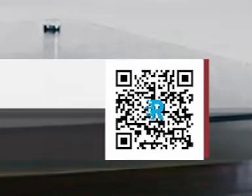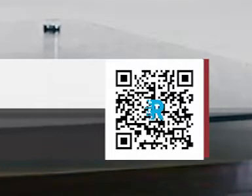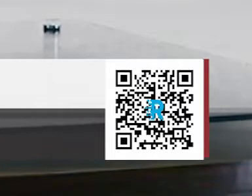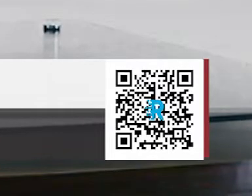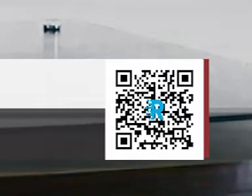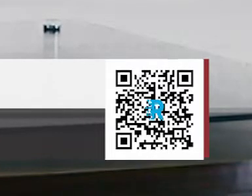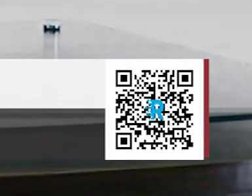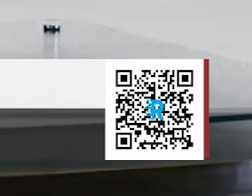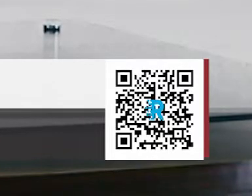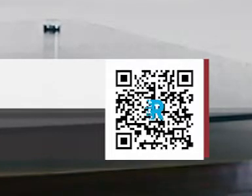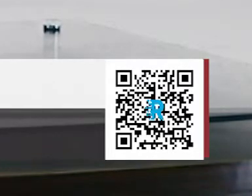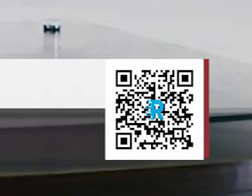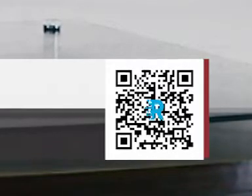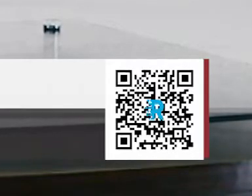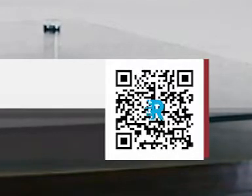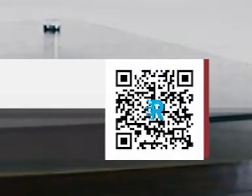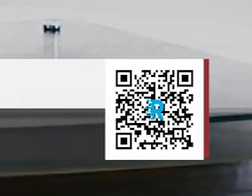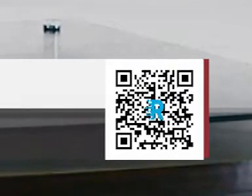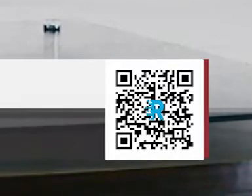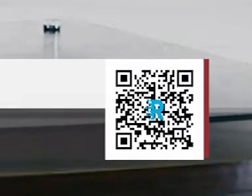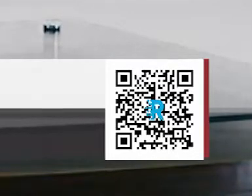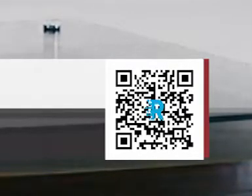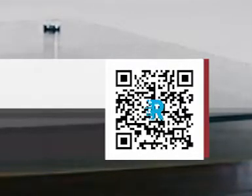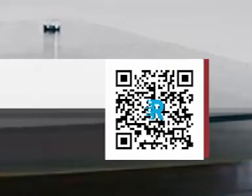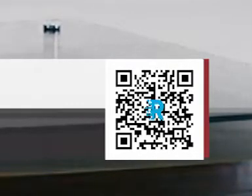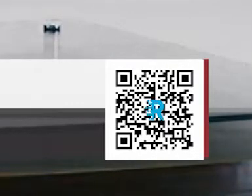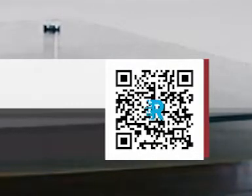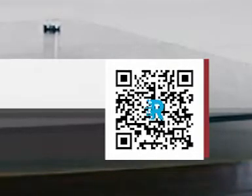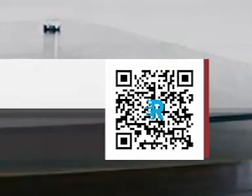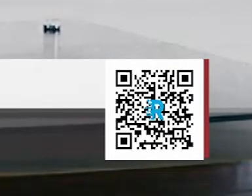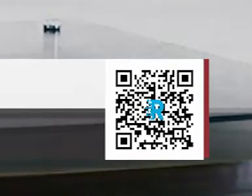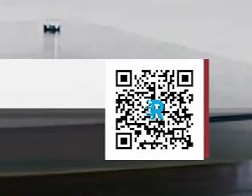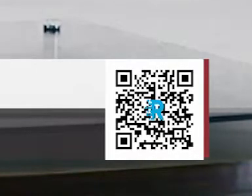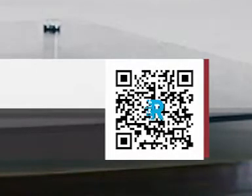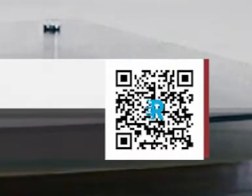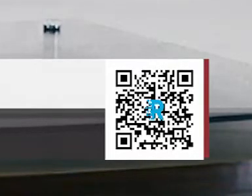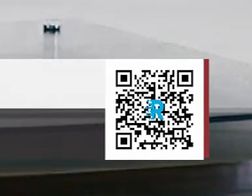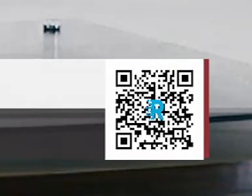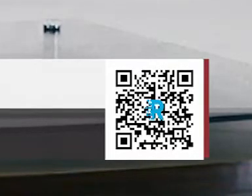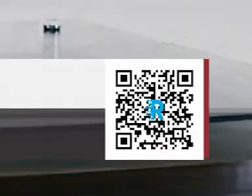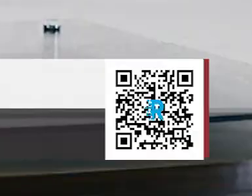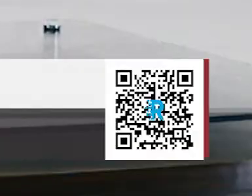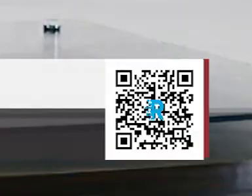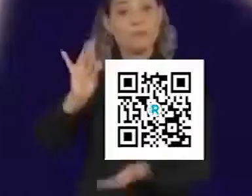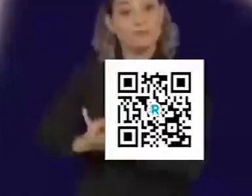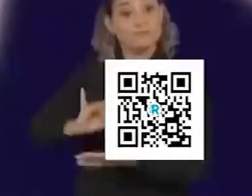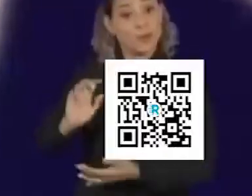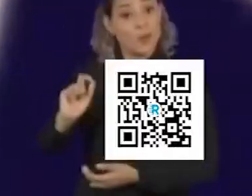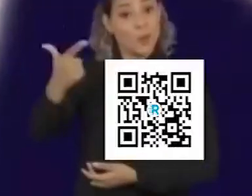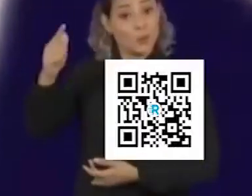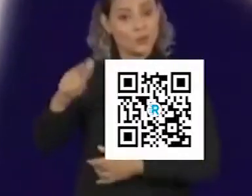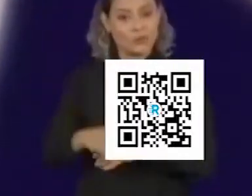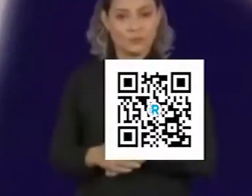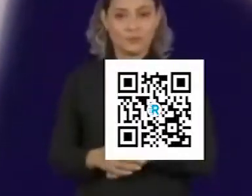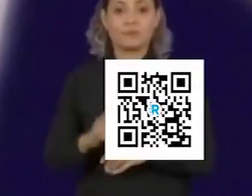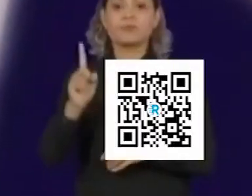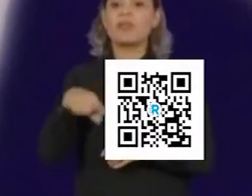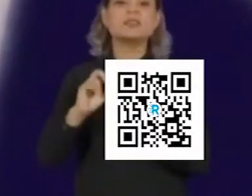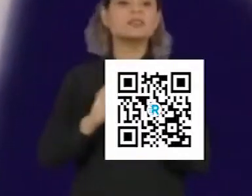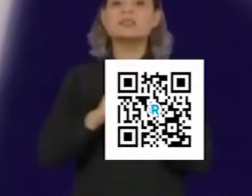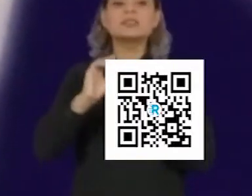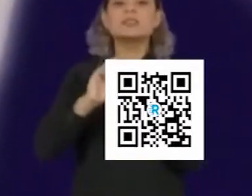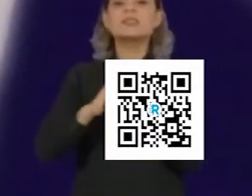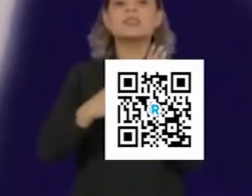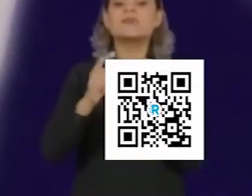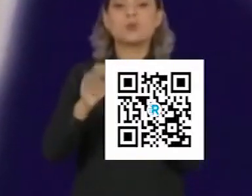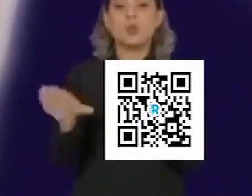coronavírus, mas o vírus que paralisou a China e preocupa o mundo todo deve ganhar um nome oficial. Coronavírus se refere